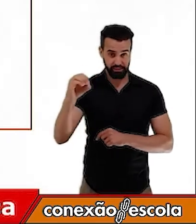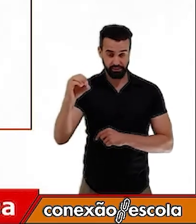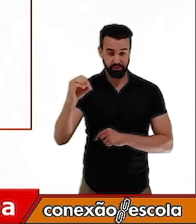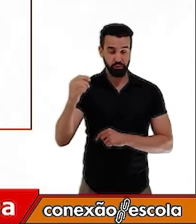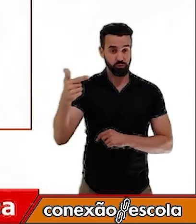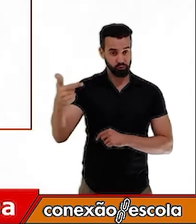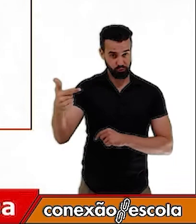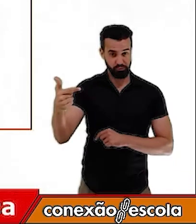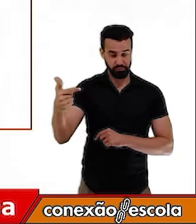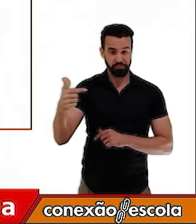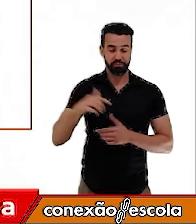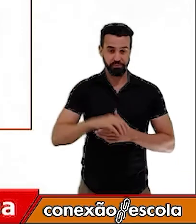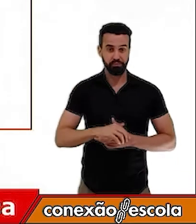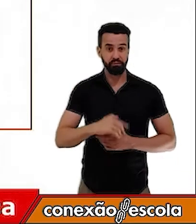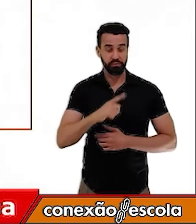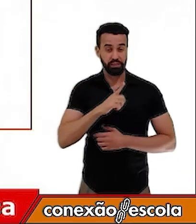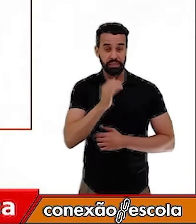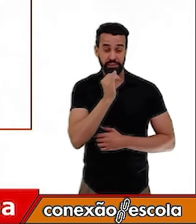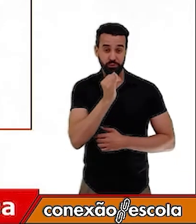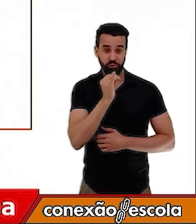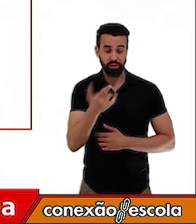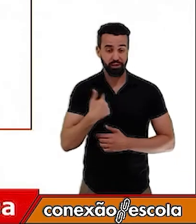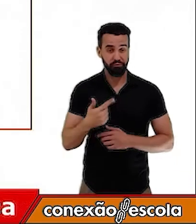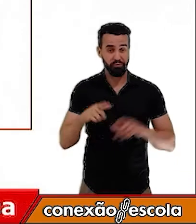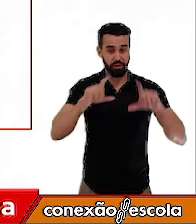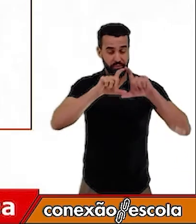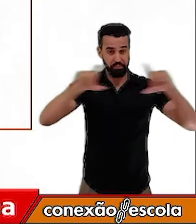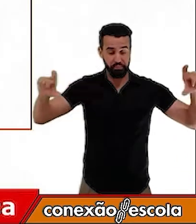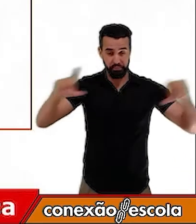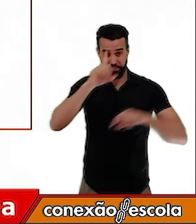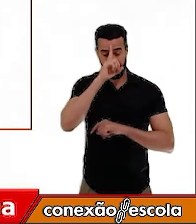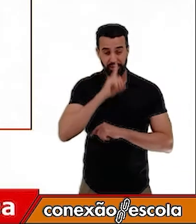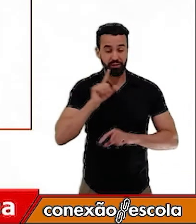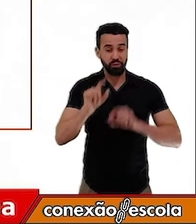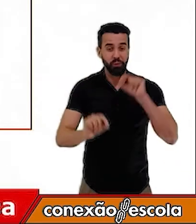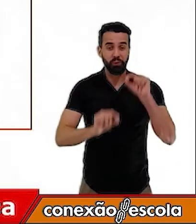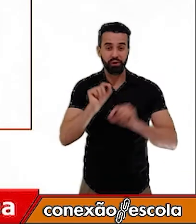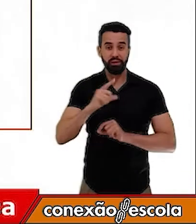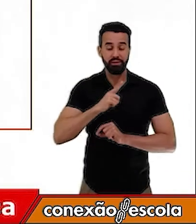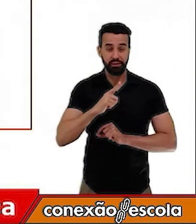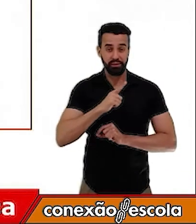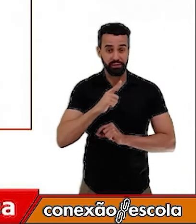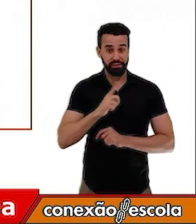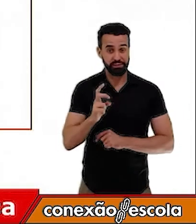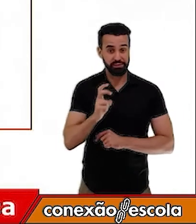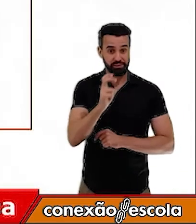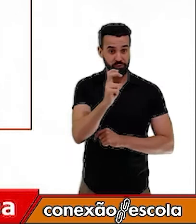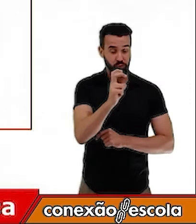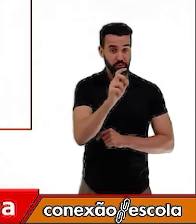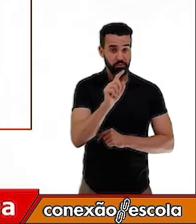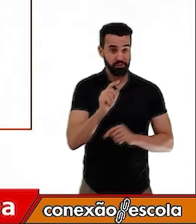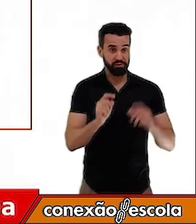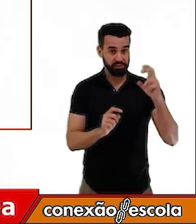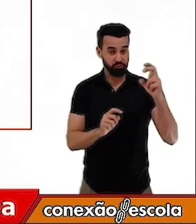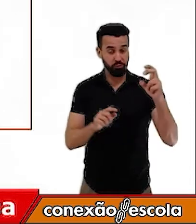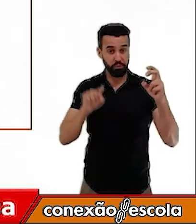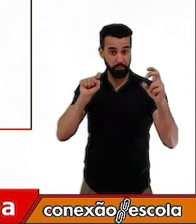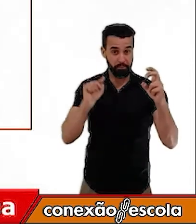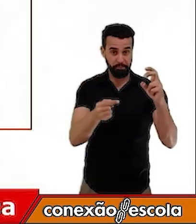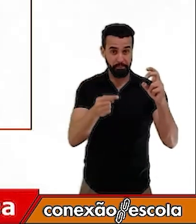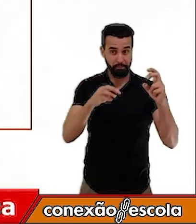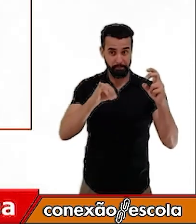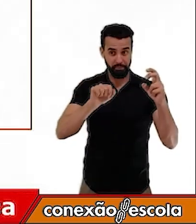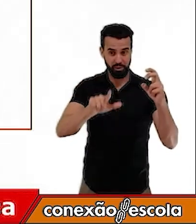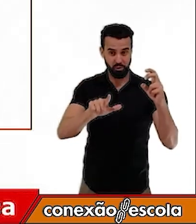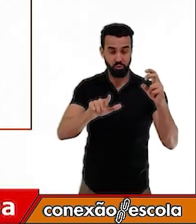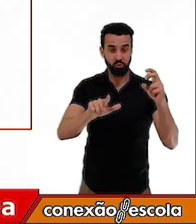2. Utilizei a ficha amarela aí para representar a unidade de milhar, que vale 5.000. Esse 5 do número tem